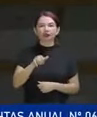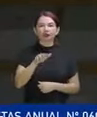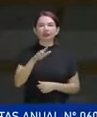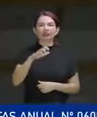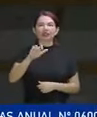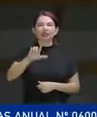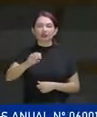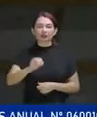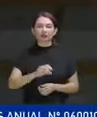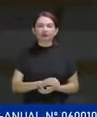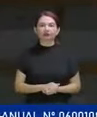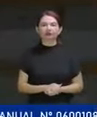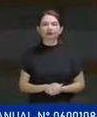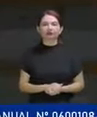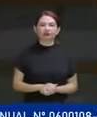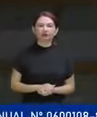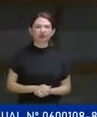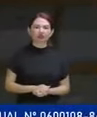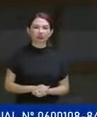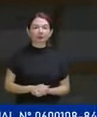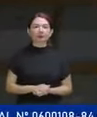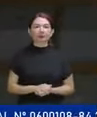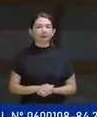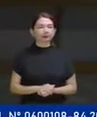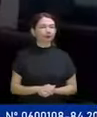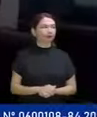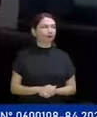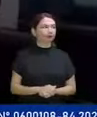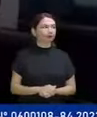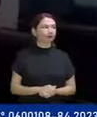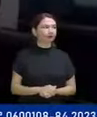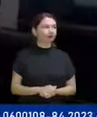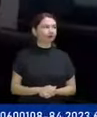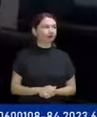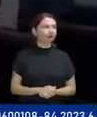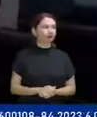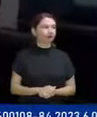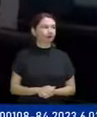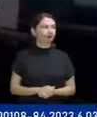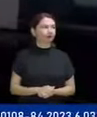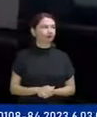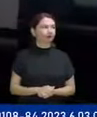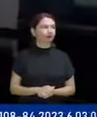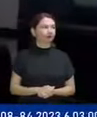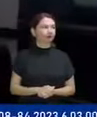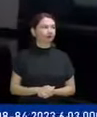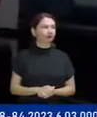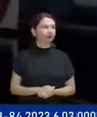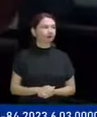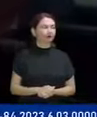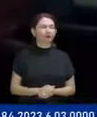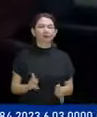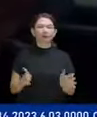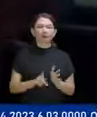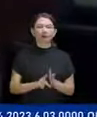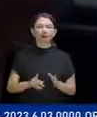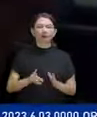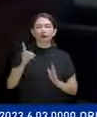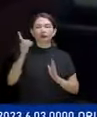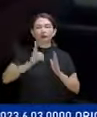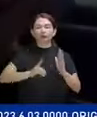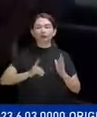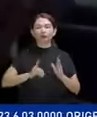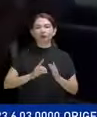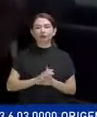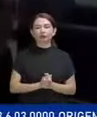Neto. Presidente, dentro de uma tradição de civil law, a aplicação tópica do direito, que seria